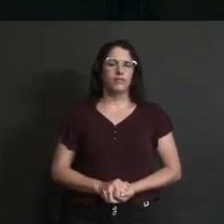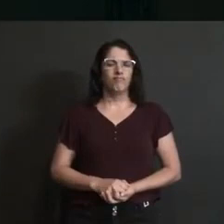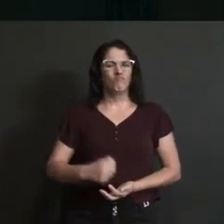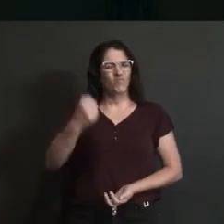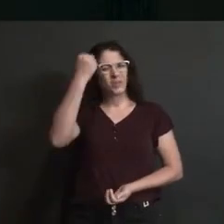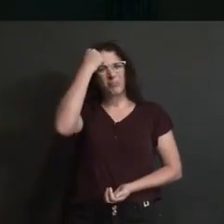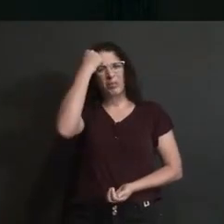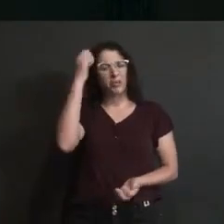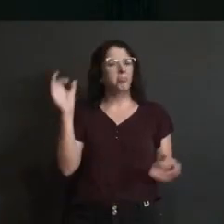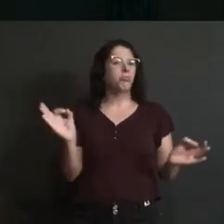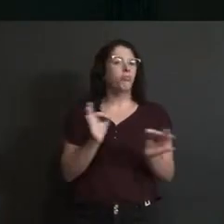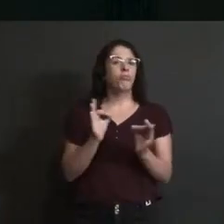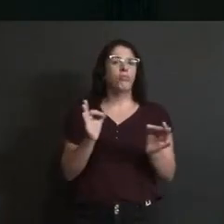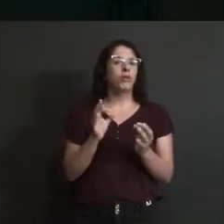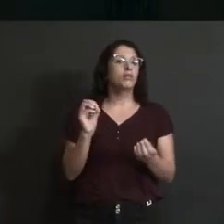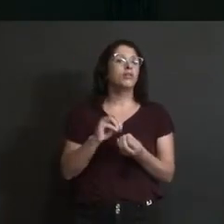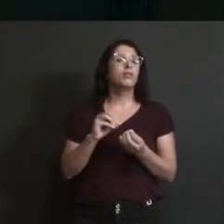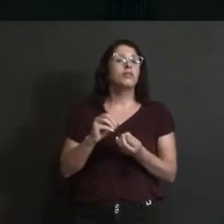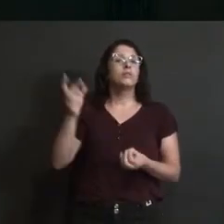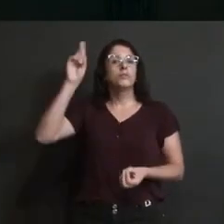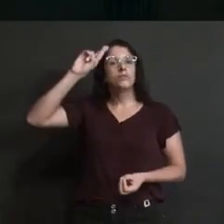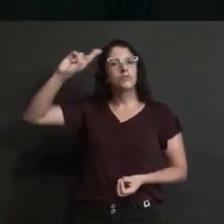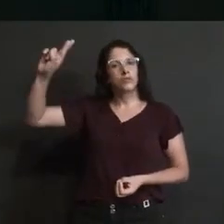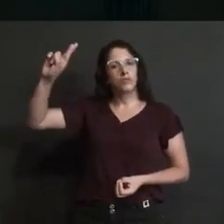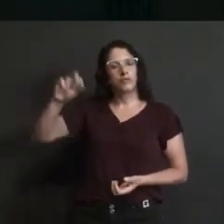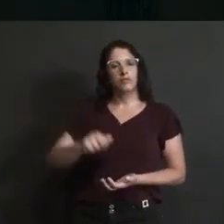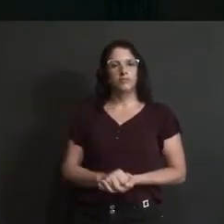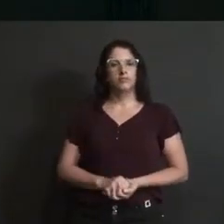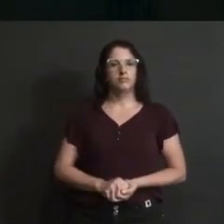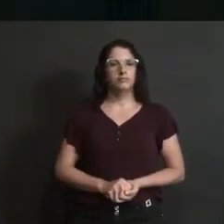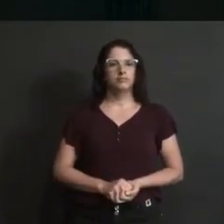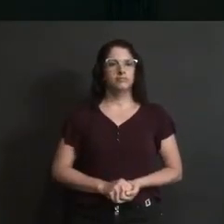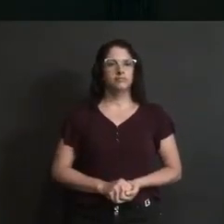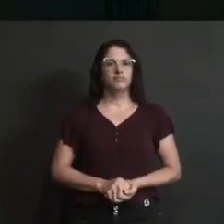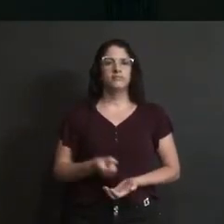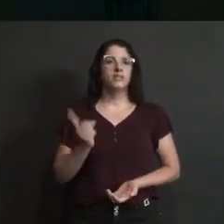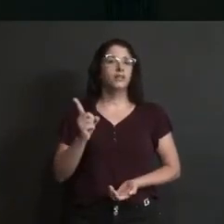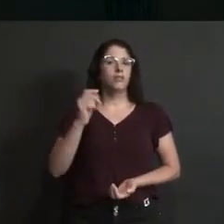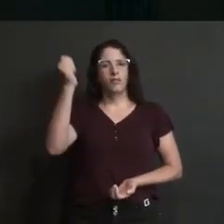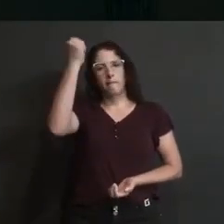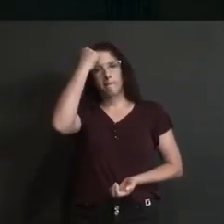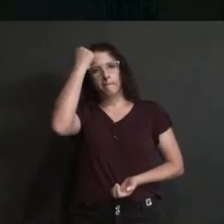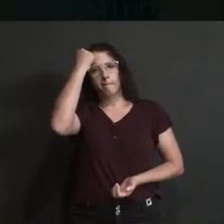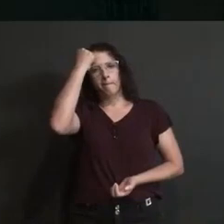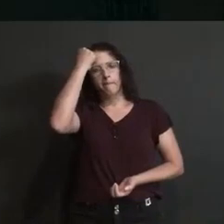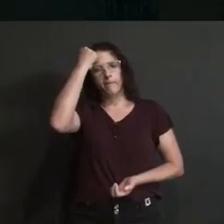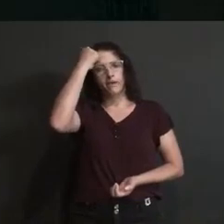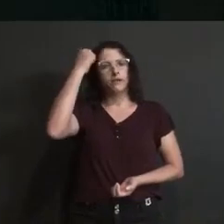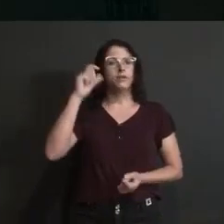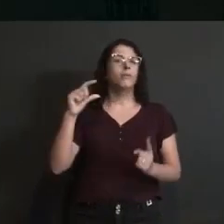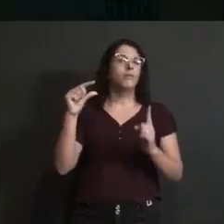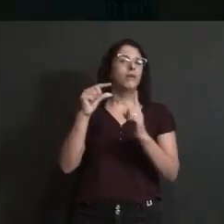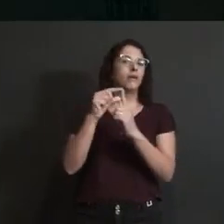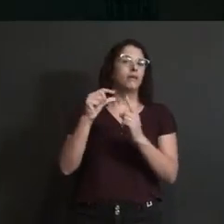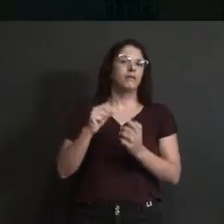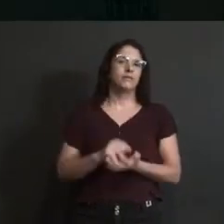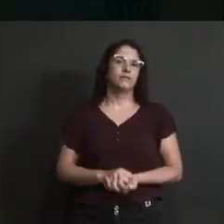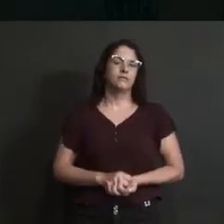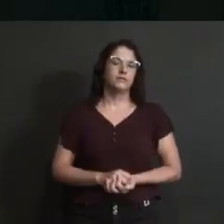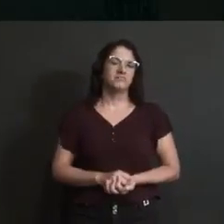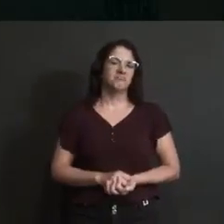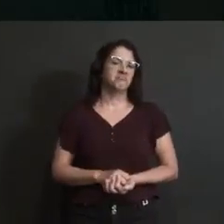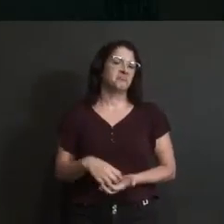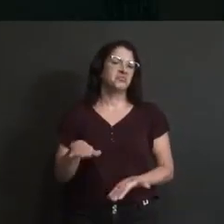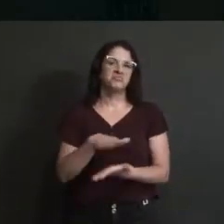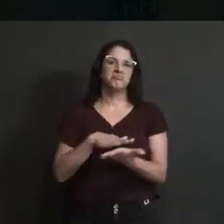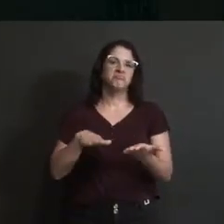Senhor. Não se arrepender de nenhuma palavra, e nem de nenhuma atitude,